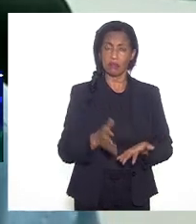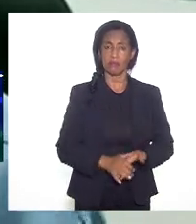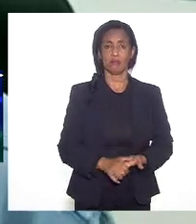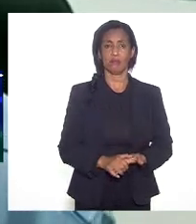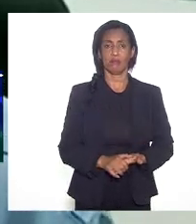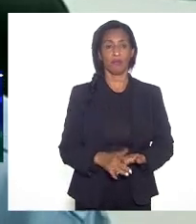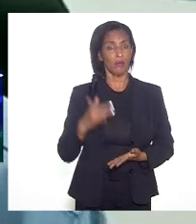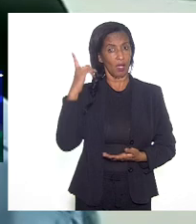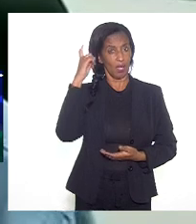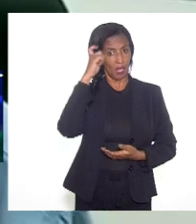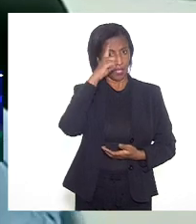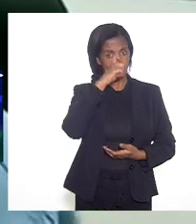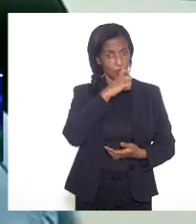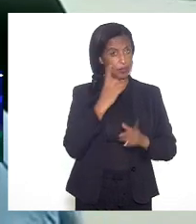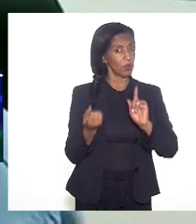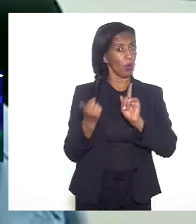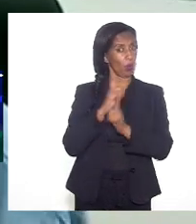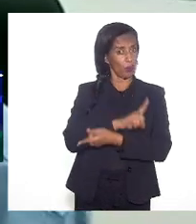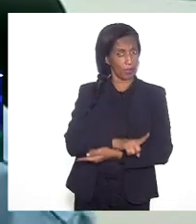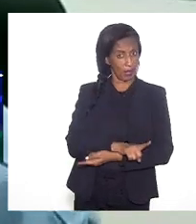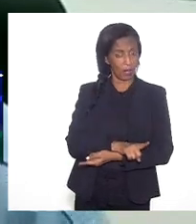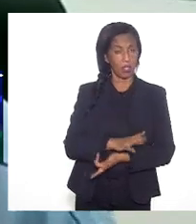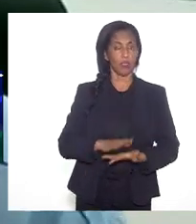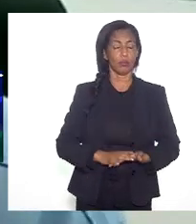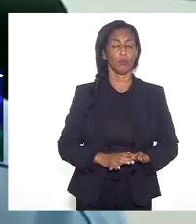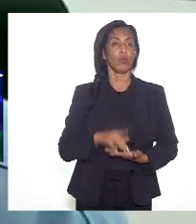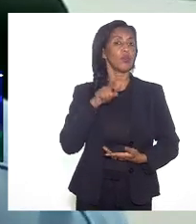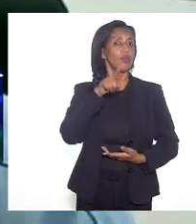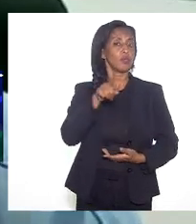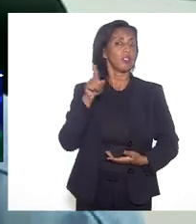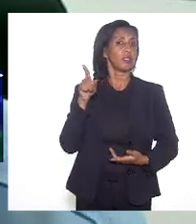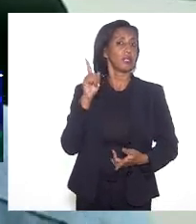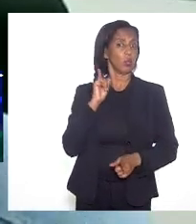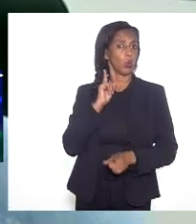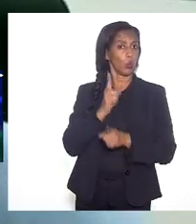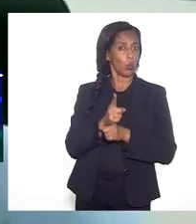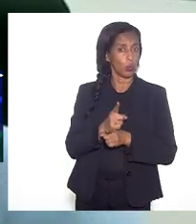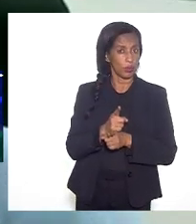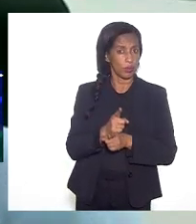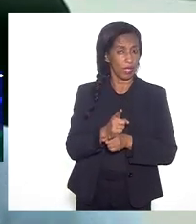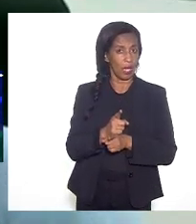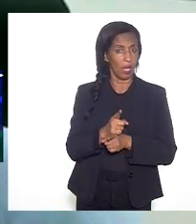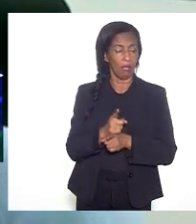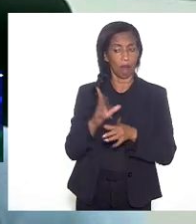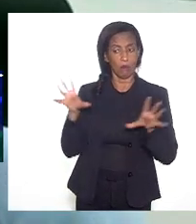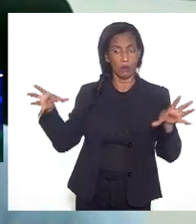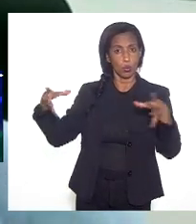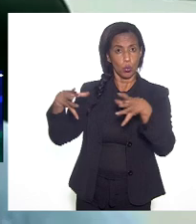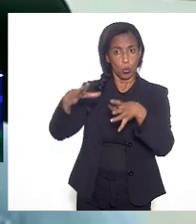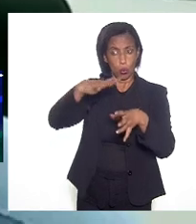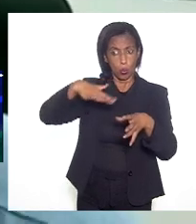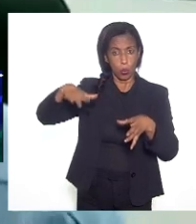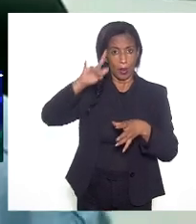É difícil, ao contrário, você encontrar essa maioria